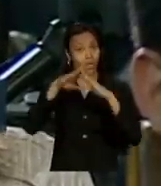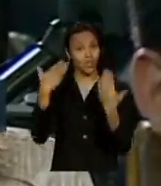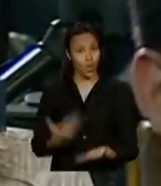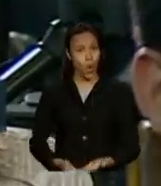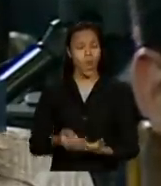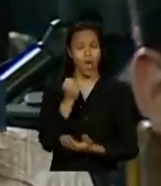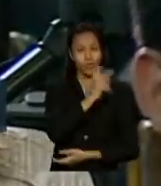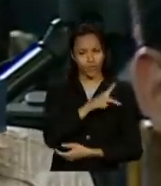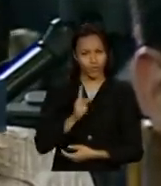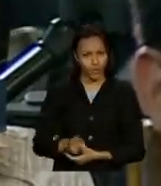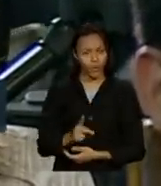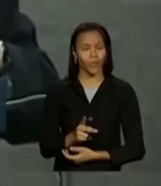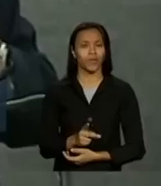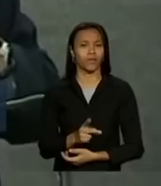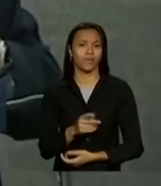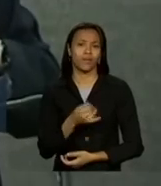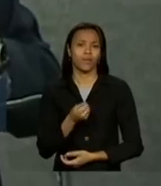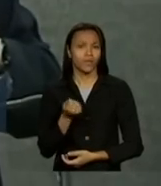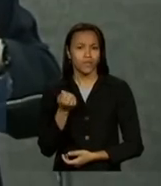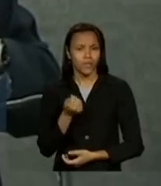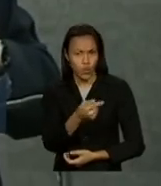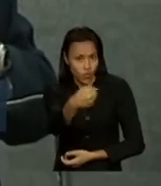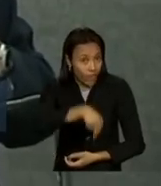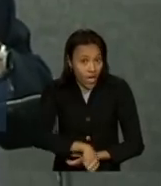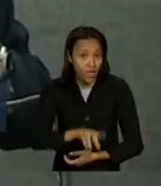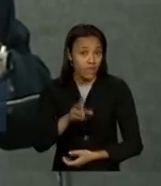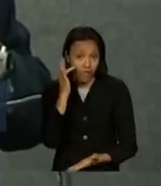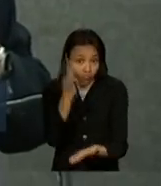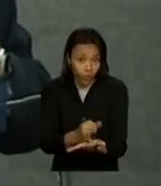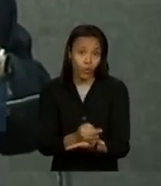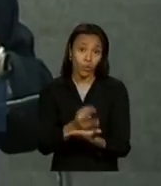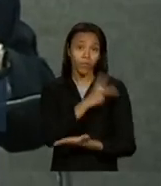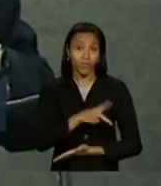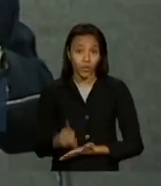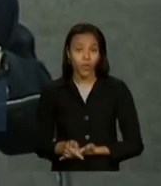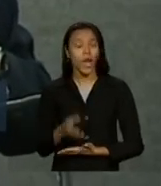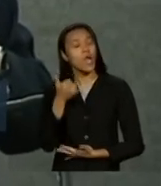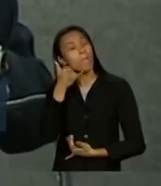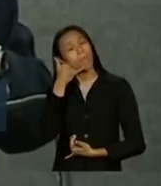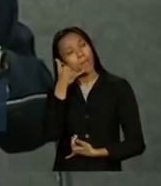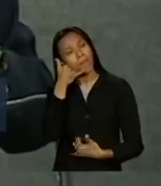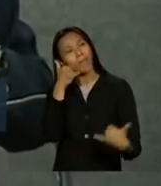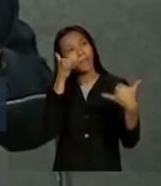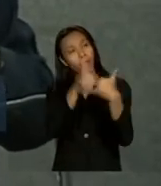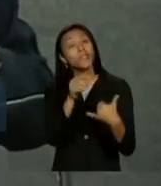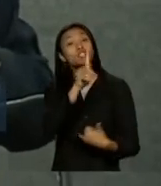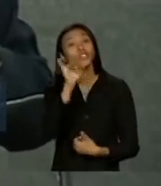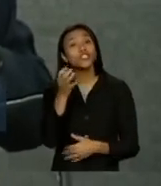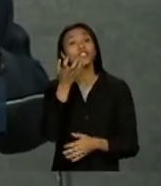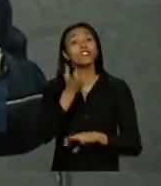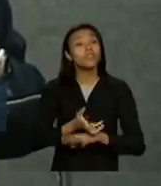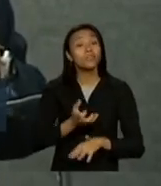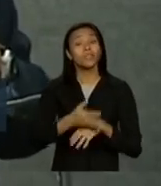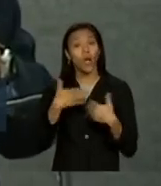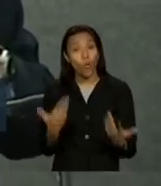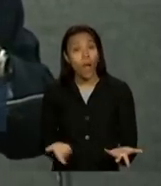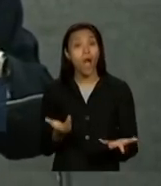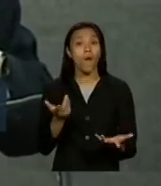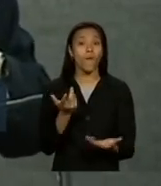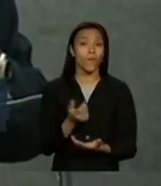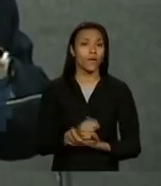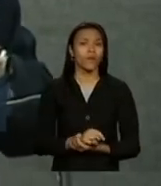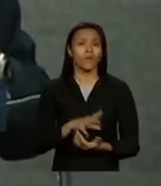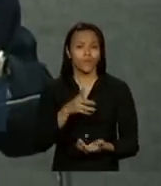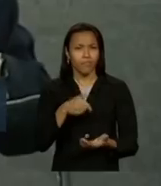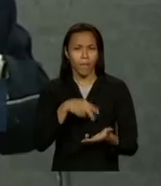tem um 0800 que diz a professora não V tal aula né tal matéria tal dia do terceiro ano aula de matem a